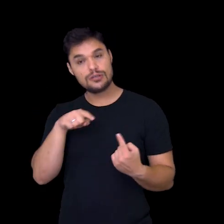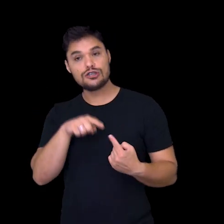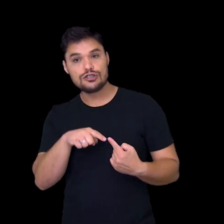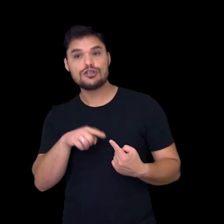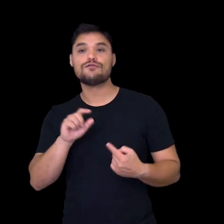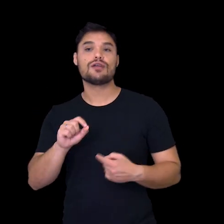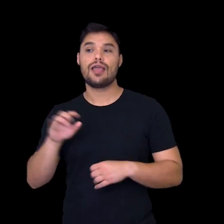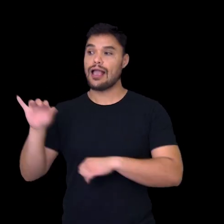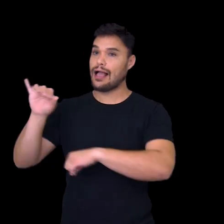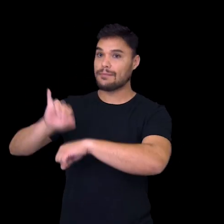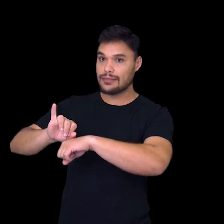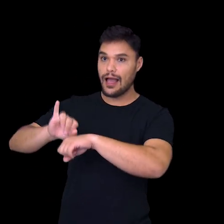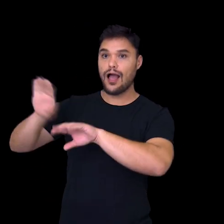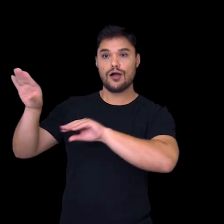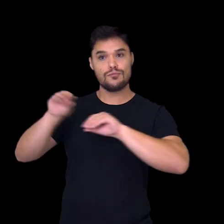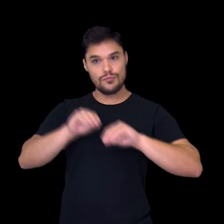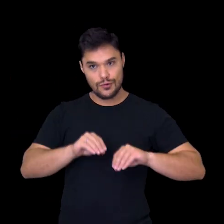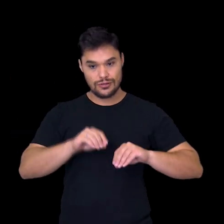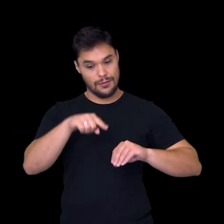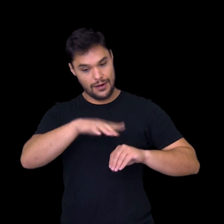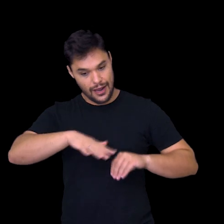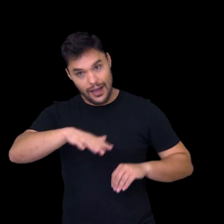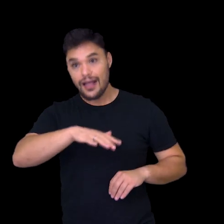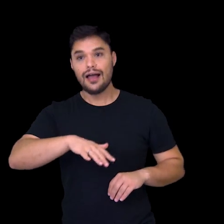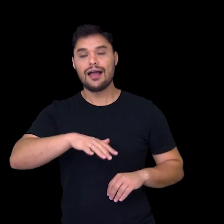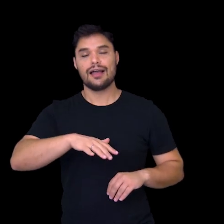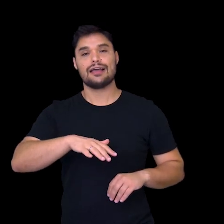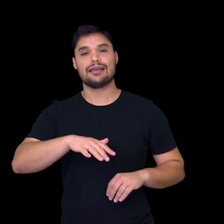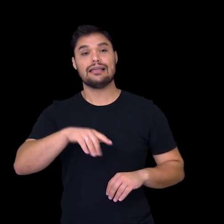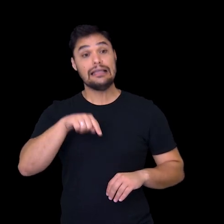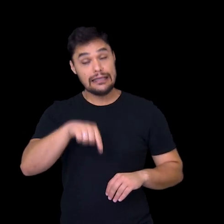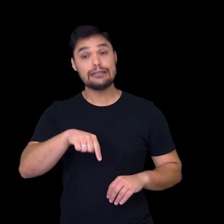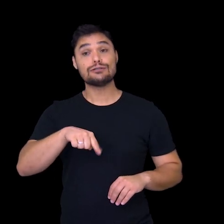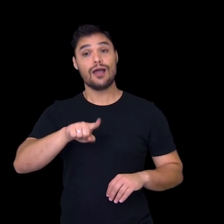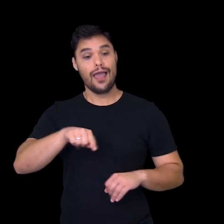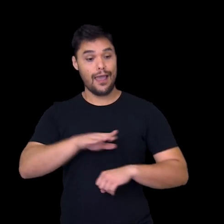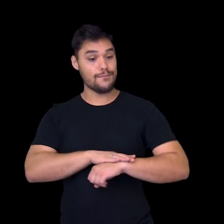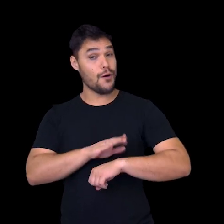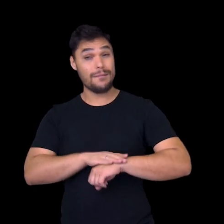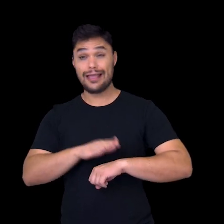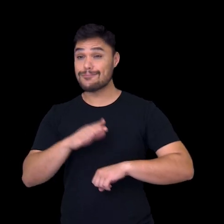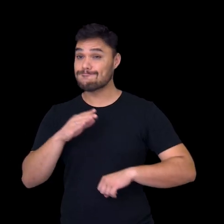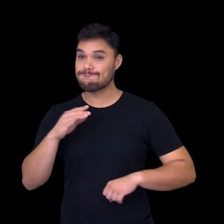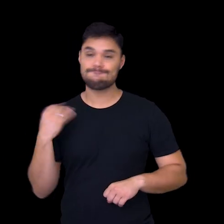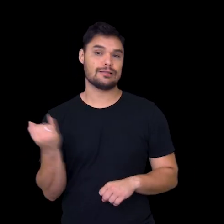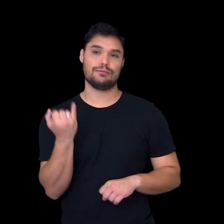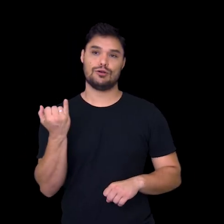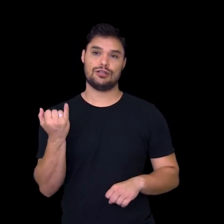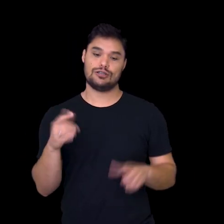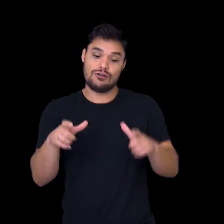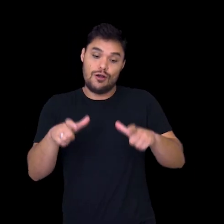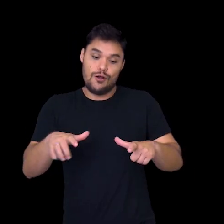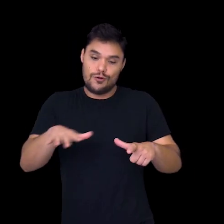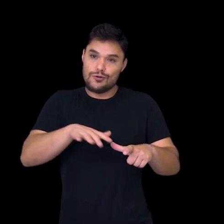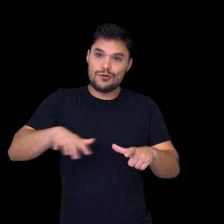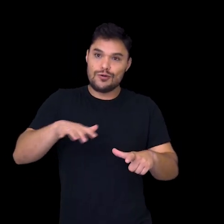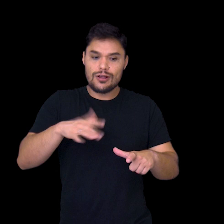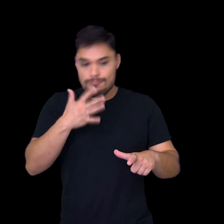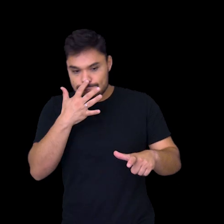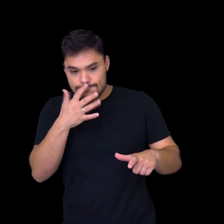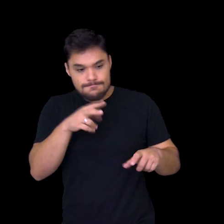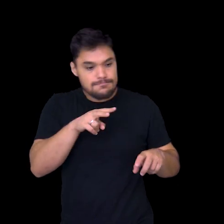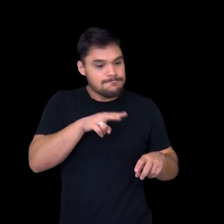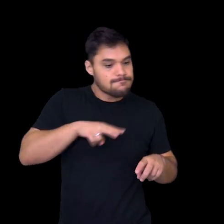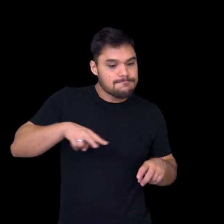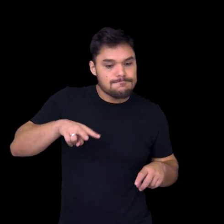intenção de transferência da capital, esses talvez sejam os dois grandes momentos em que essa região é apontada